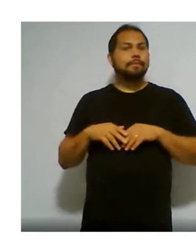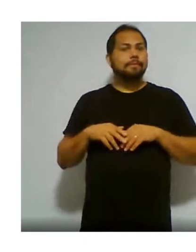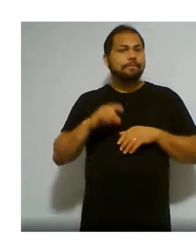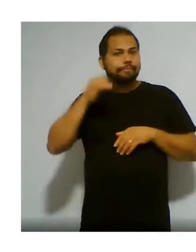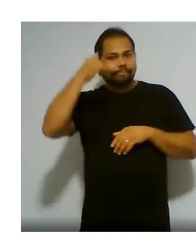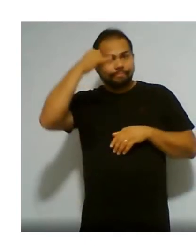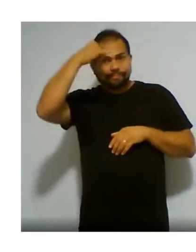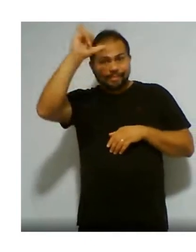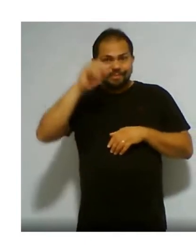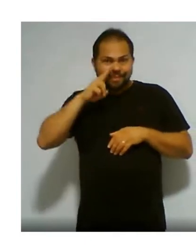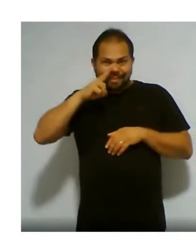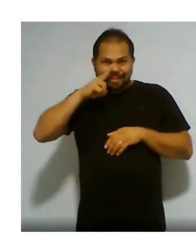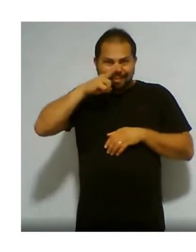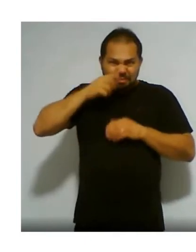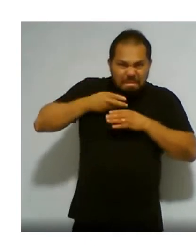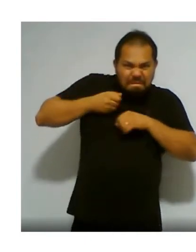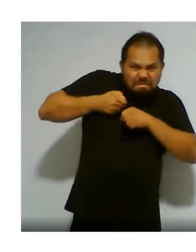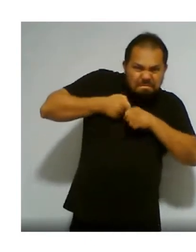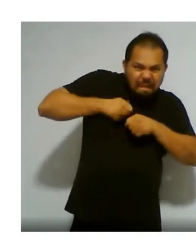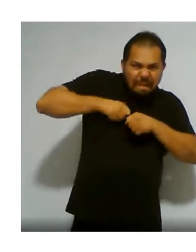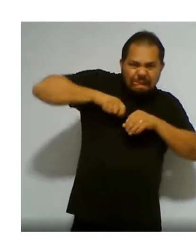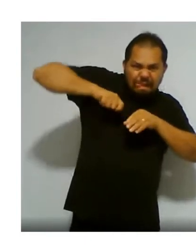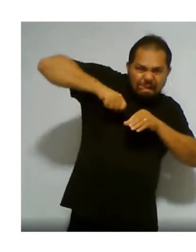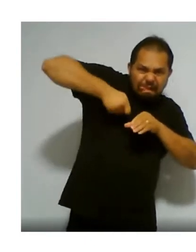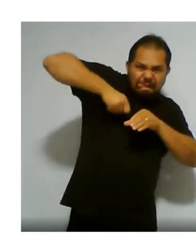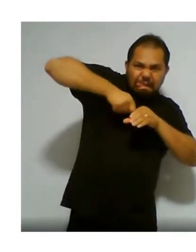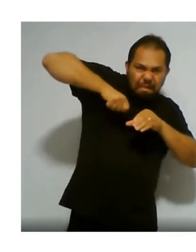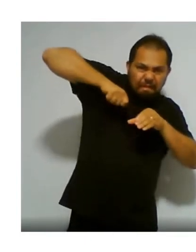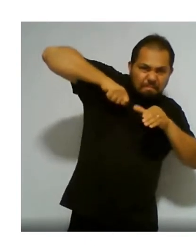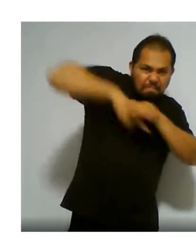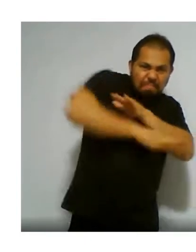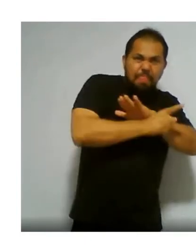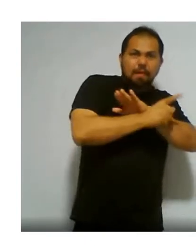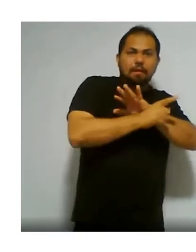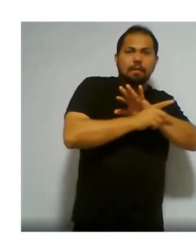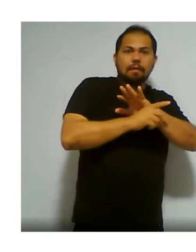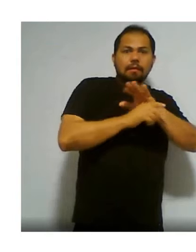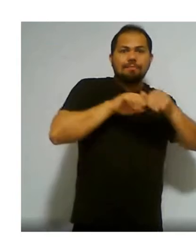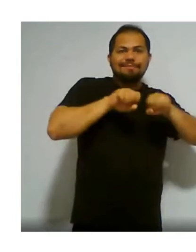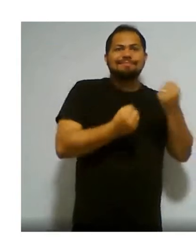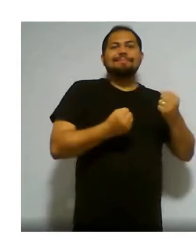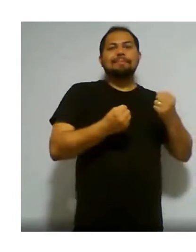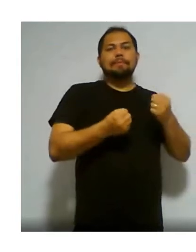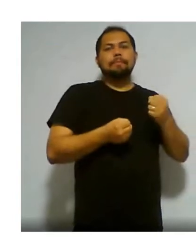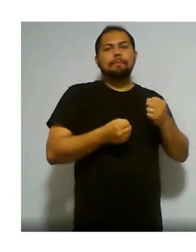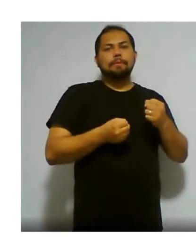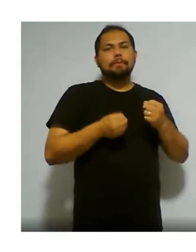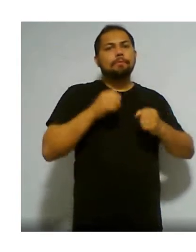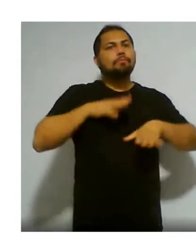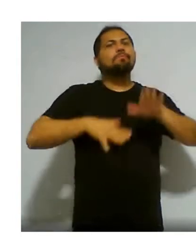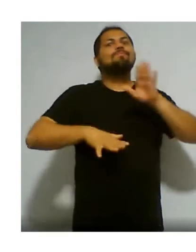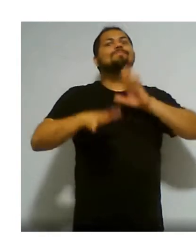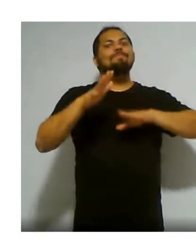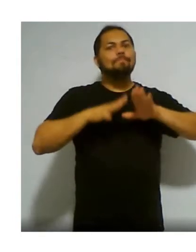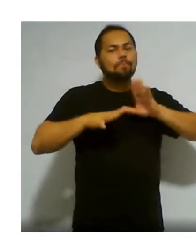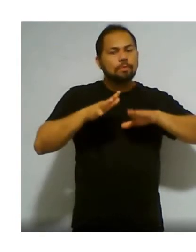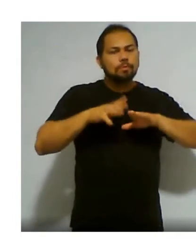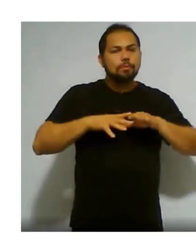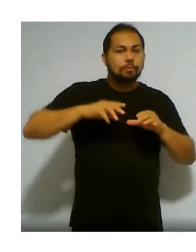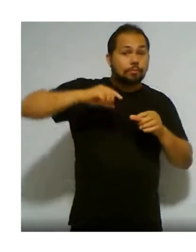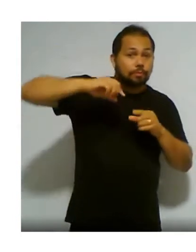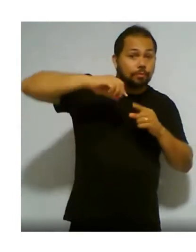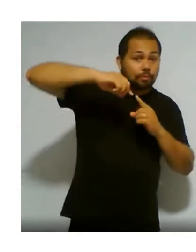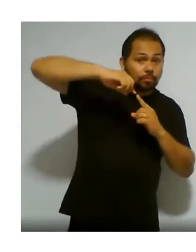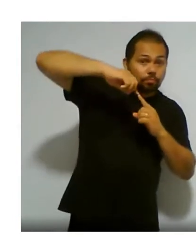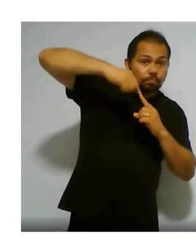que a chave, né, Phillips ou chave de fenda, enfim, a chave que você estiver usando para desparafusar, ela não escorregue e sem querer